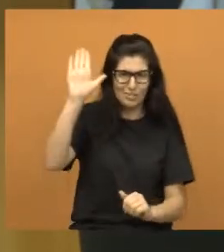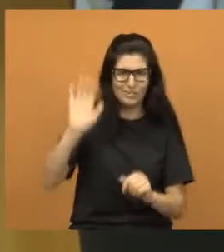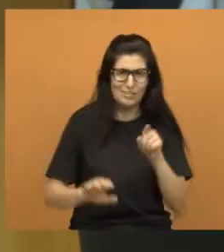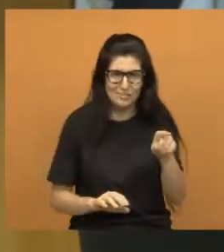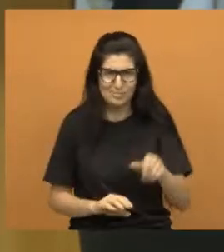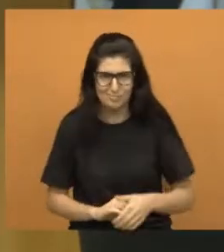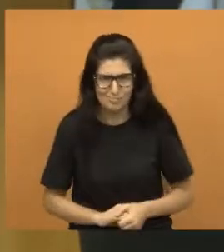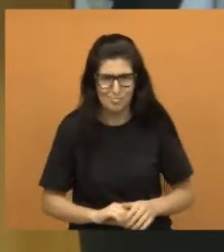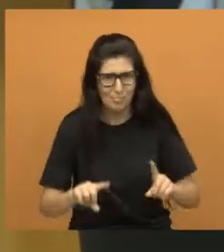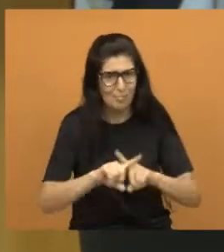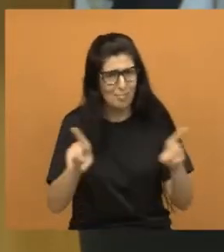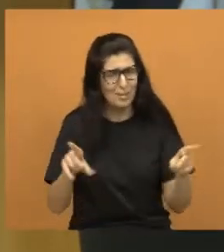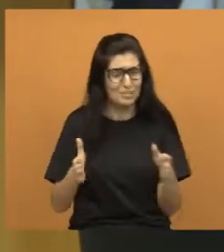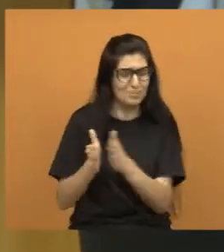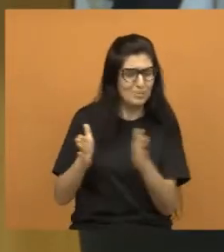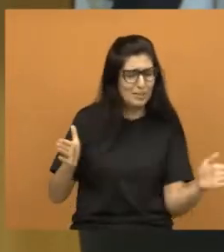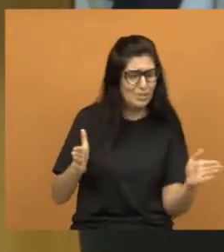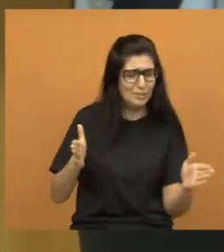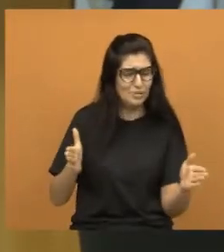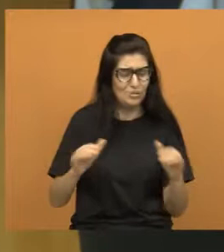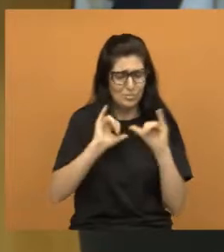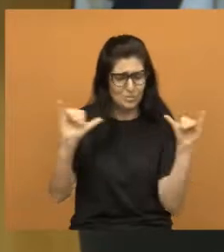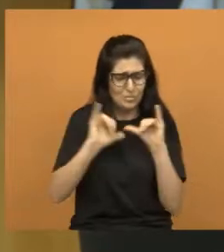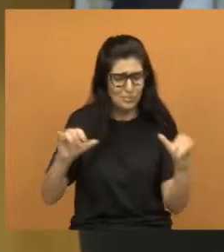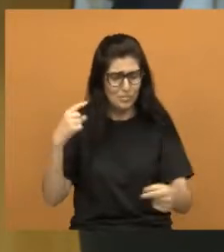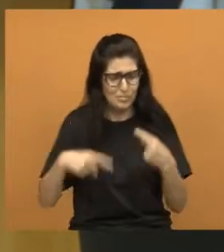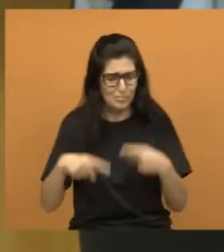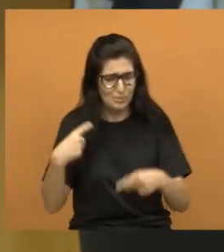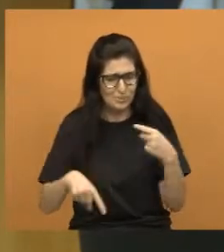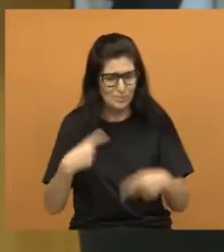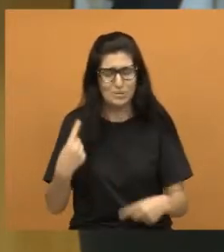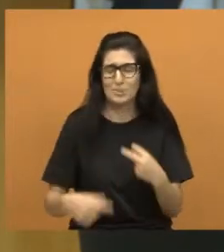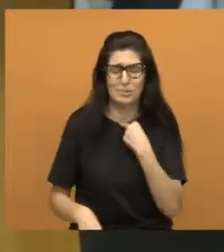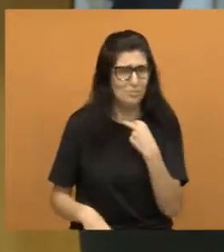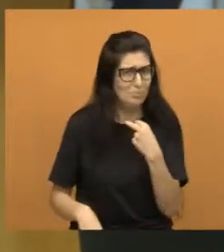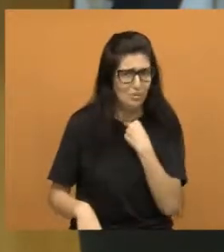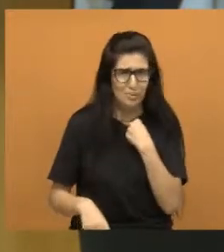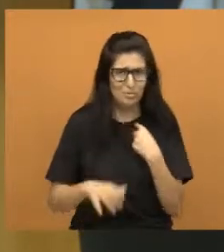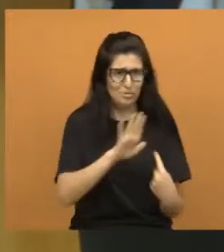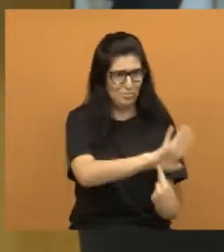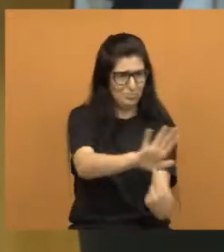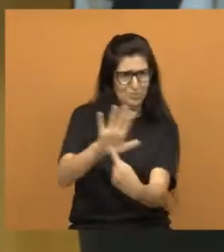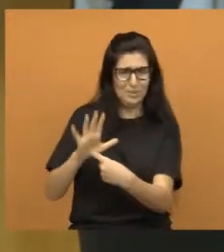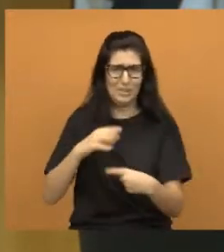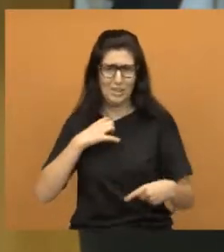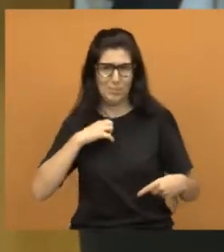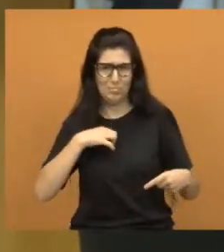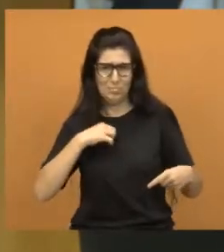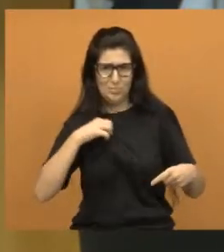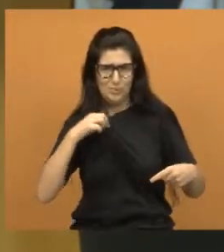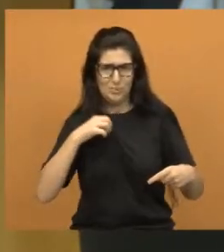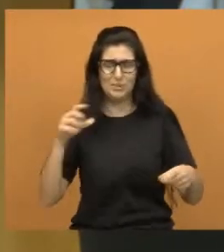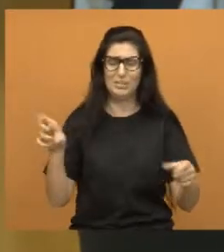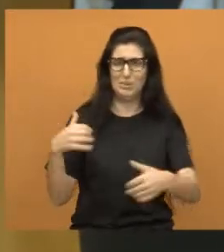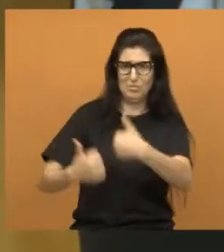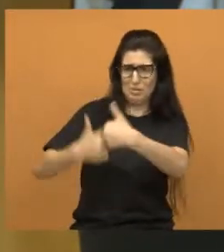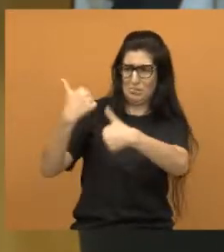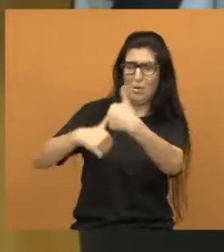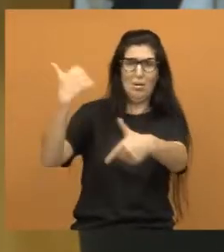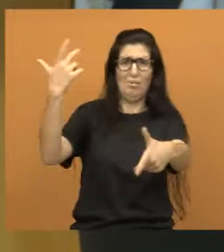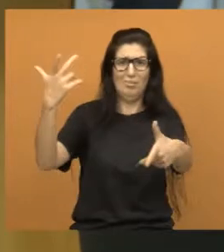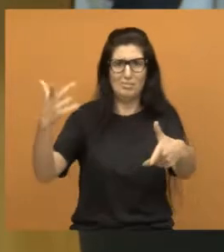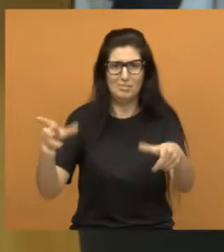Só que na época da campanha, ele não pode aparecer com camisa, nem bola,